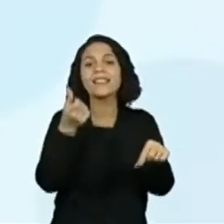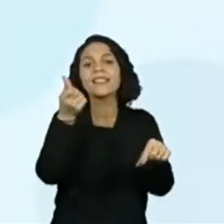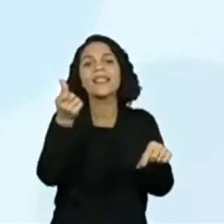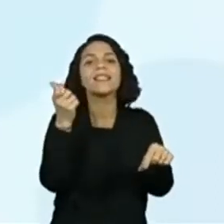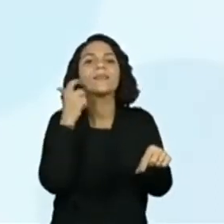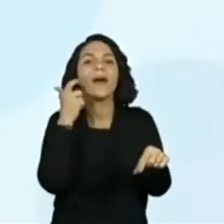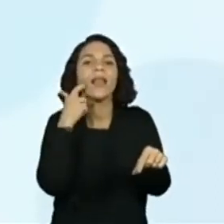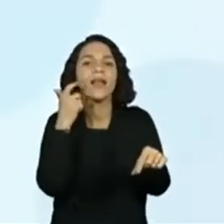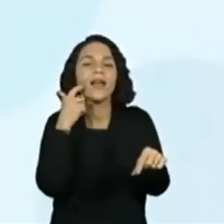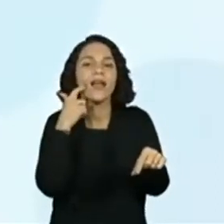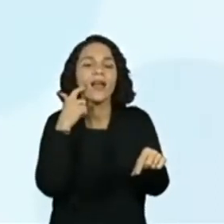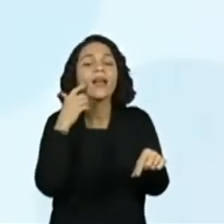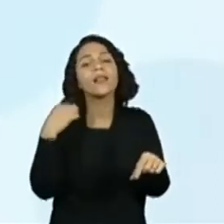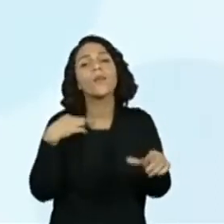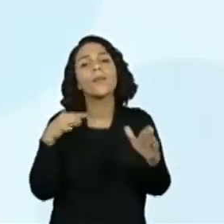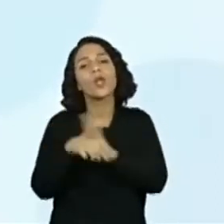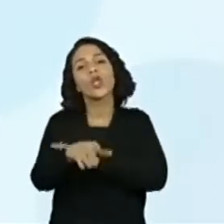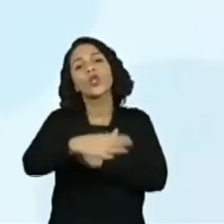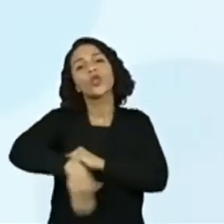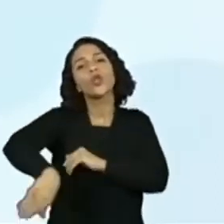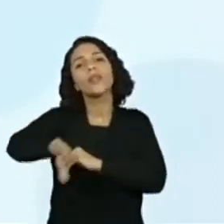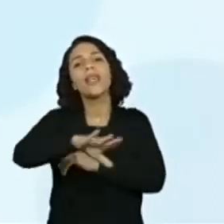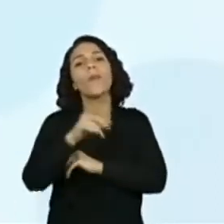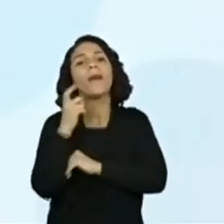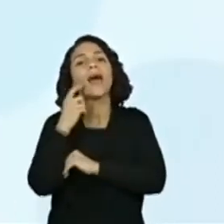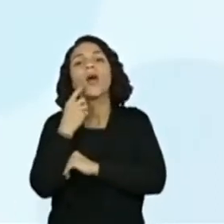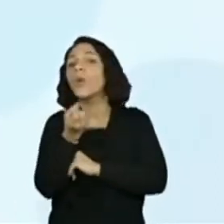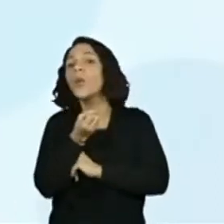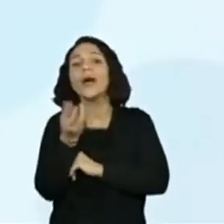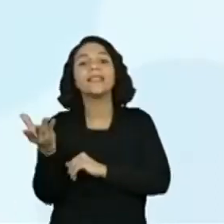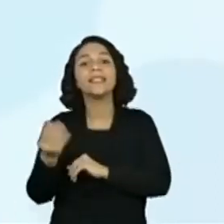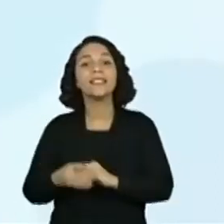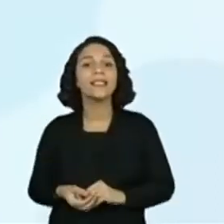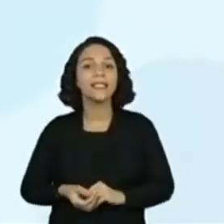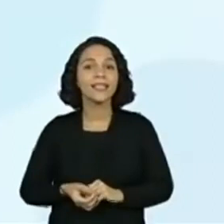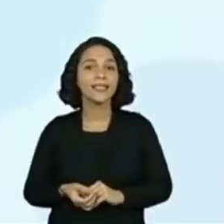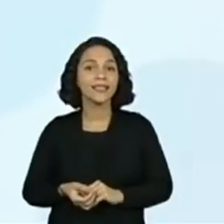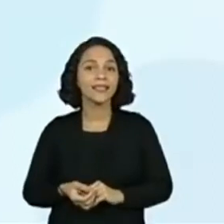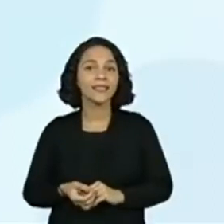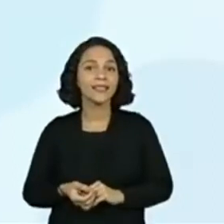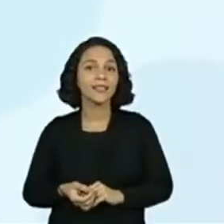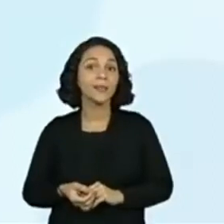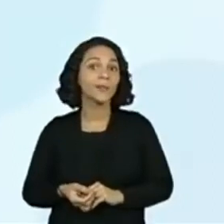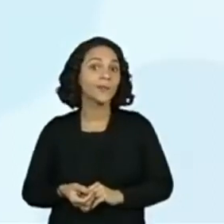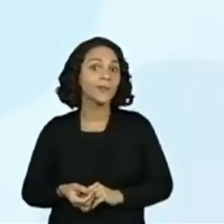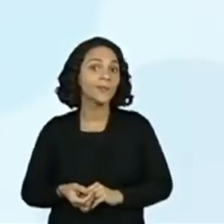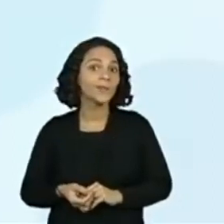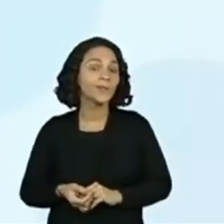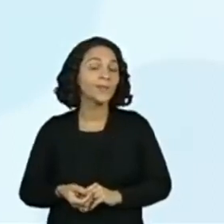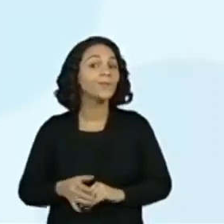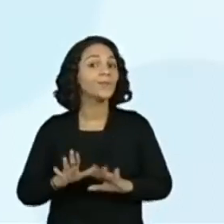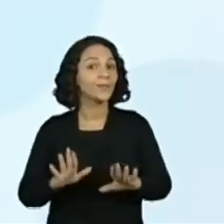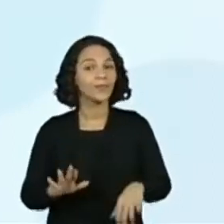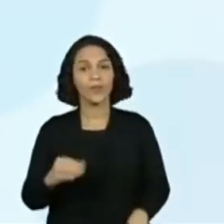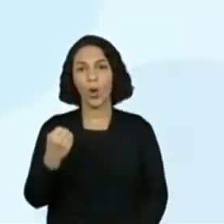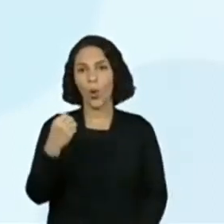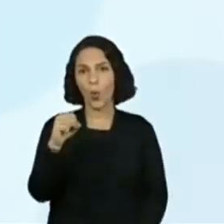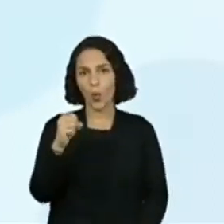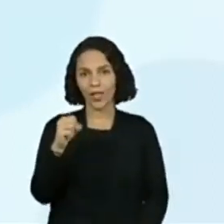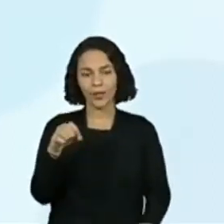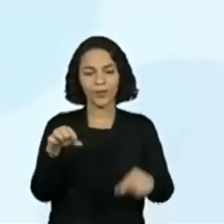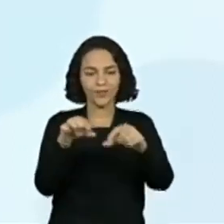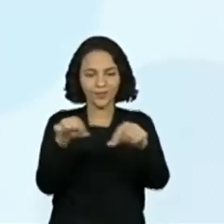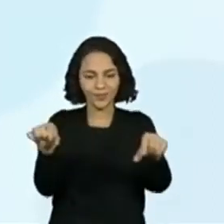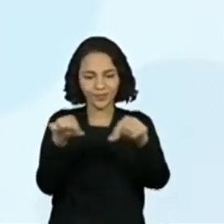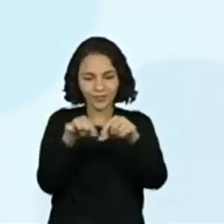balas há nesta mesa? Ou quantas balas há na mesa? Então, são 8